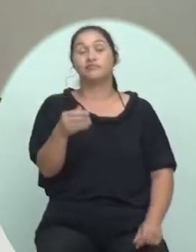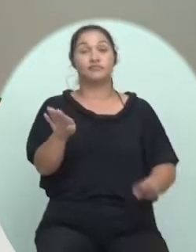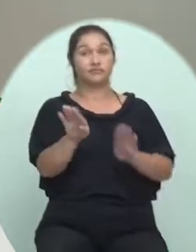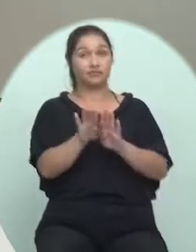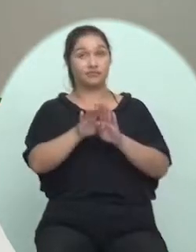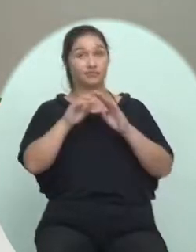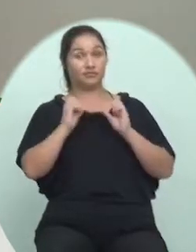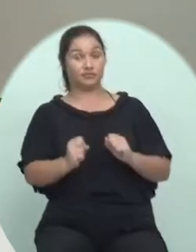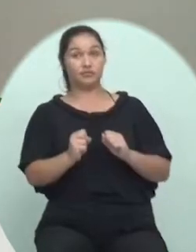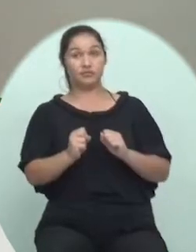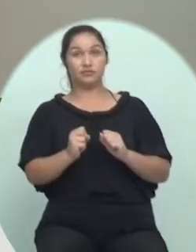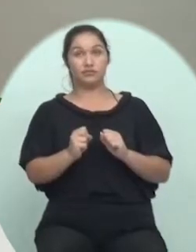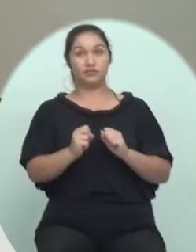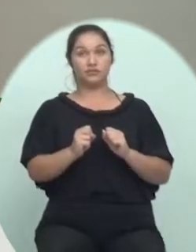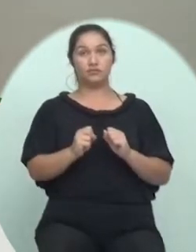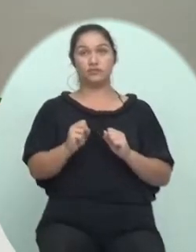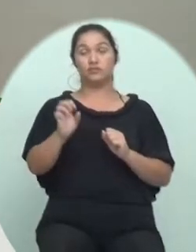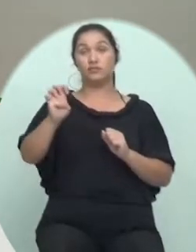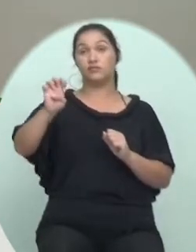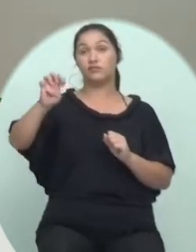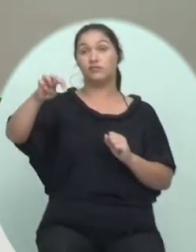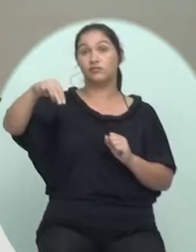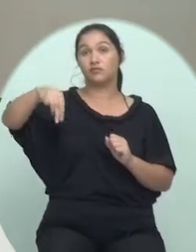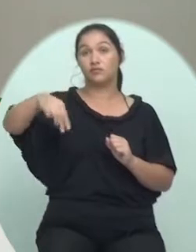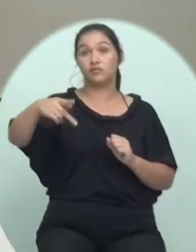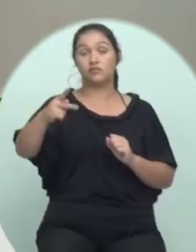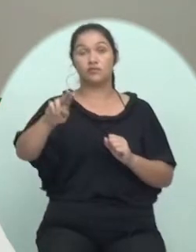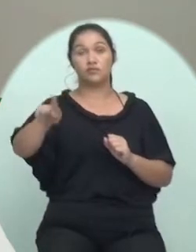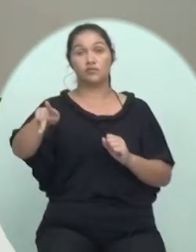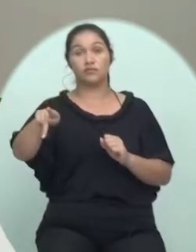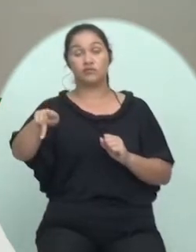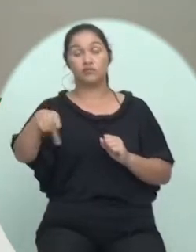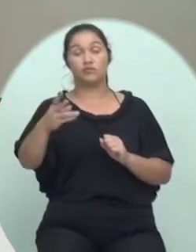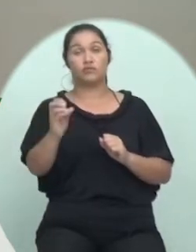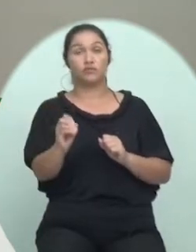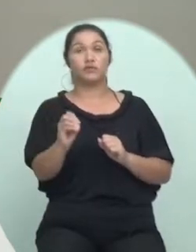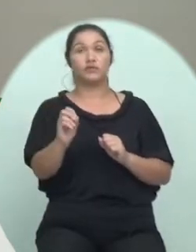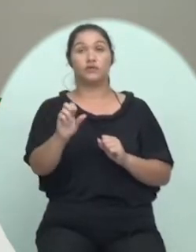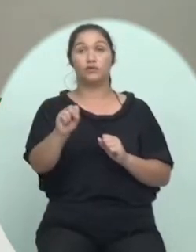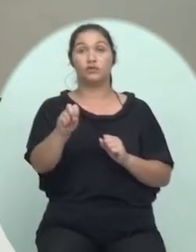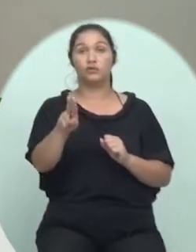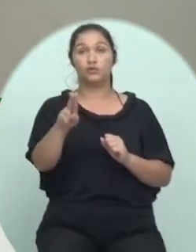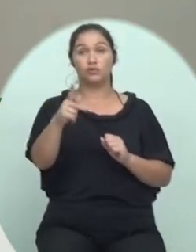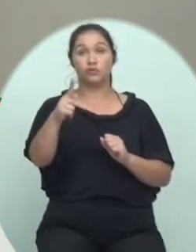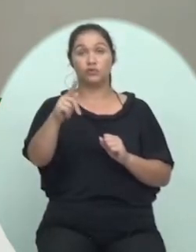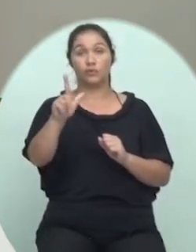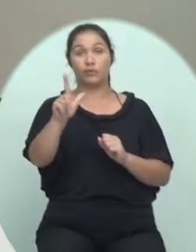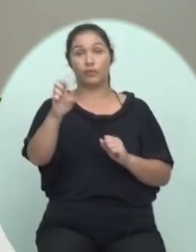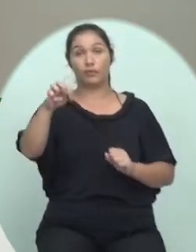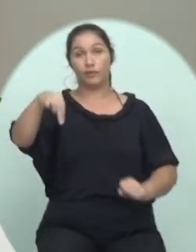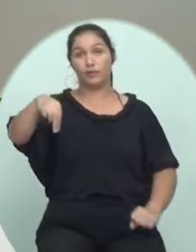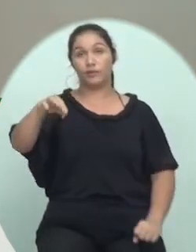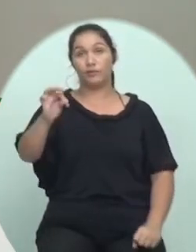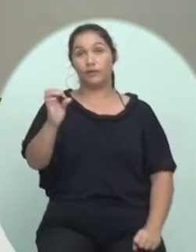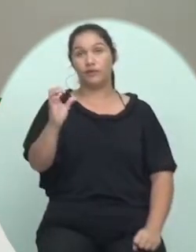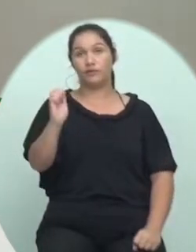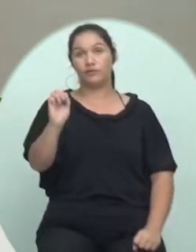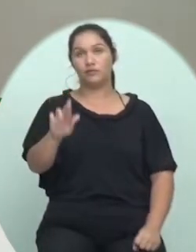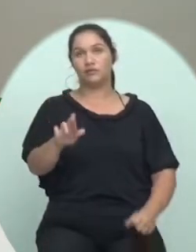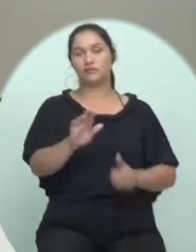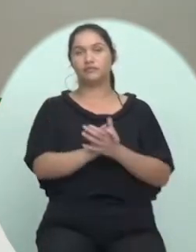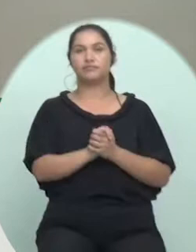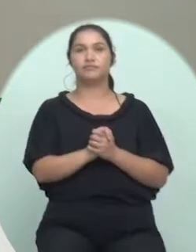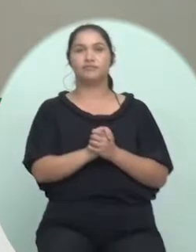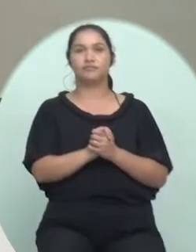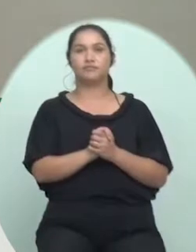também ocorrer empenho de dotação orçamentária suplementares até o limite do seu valor corrigido.